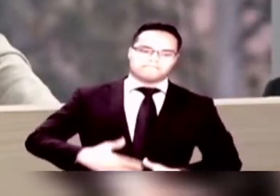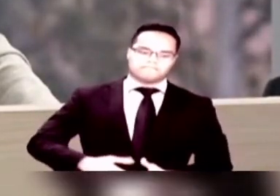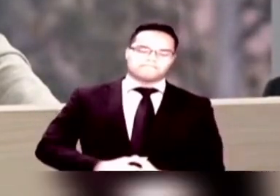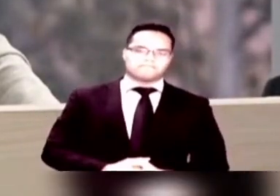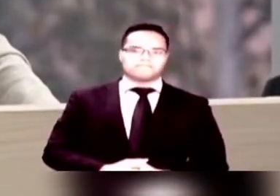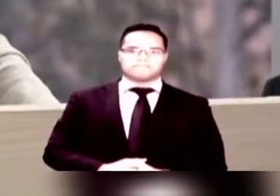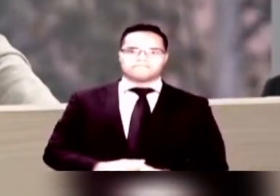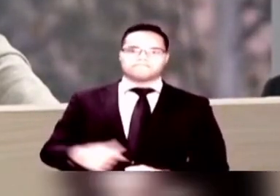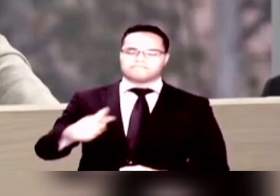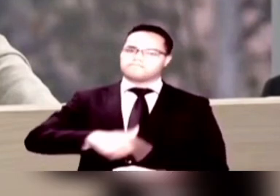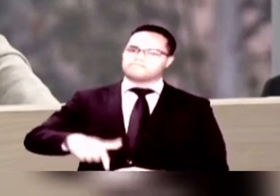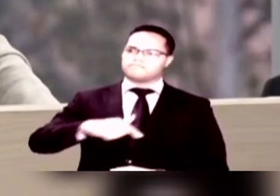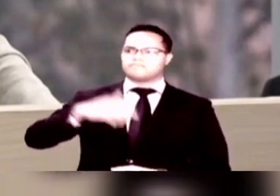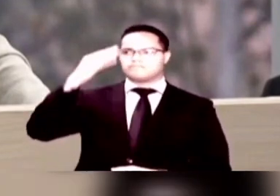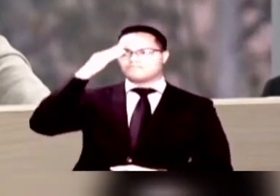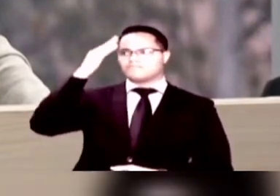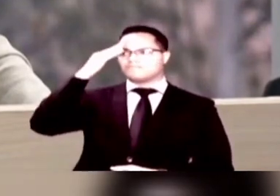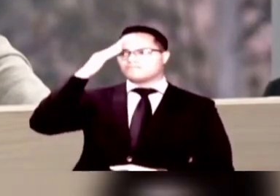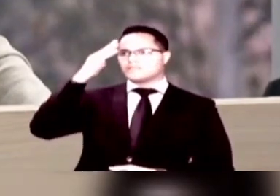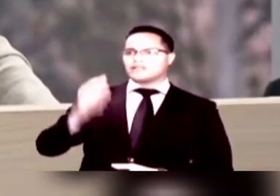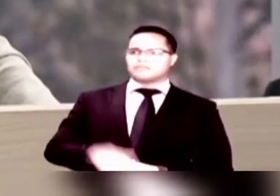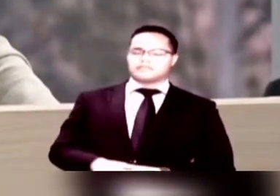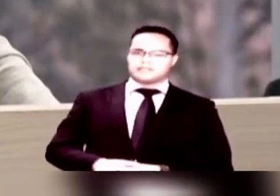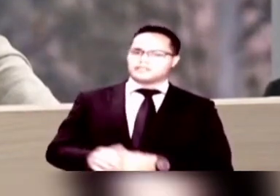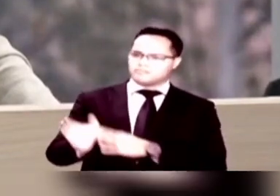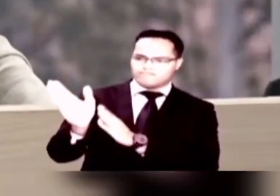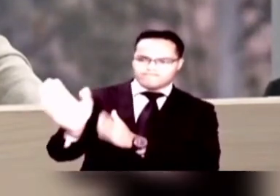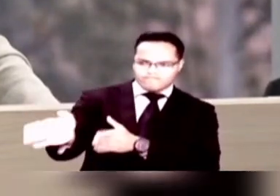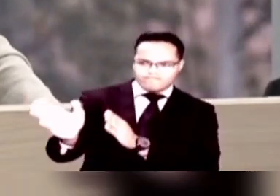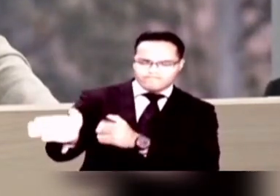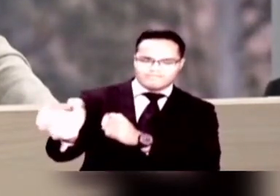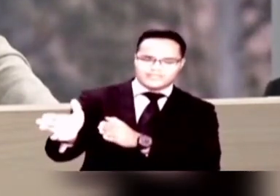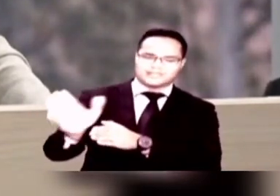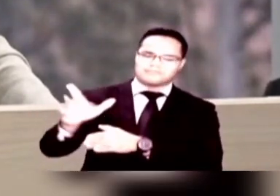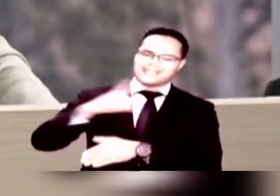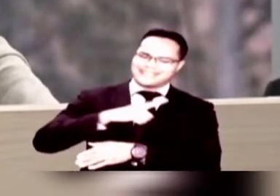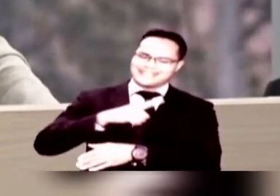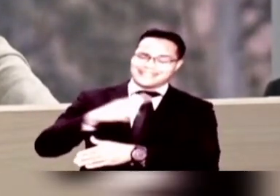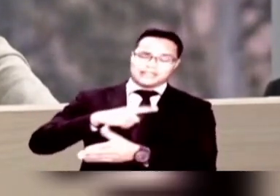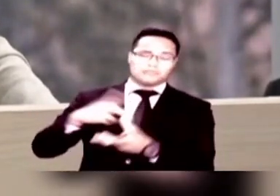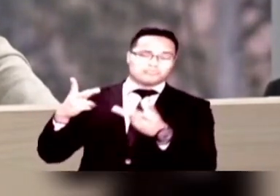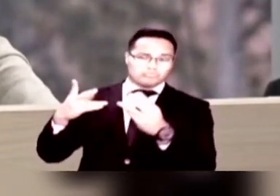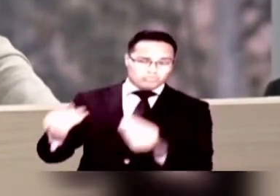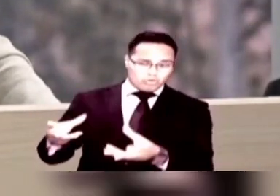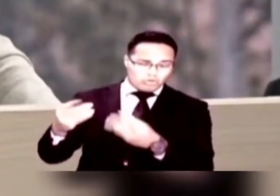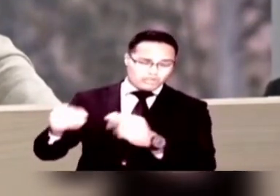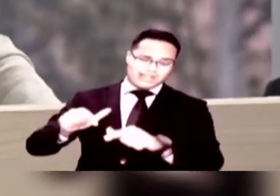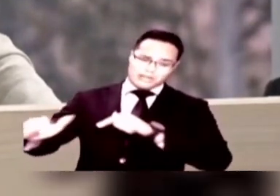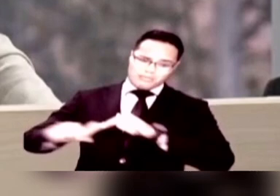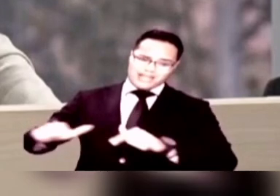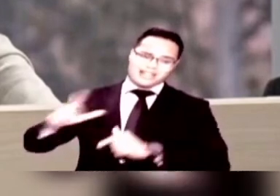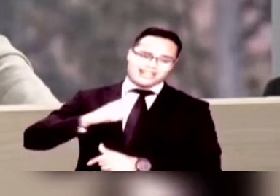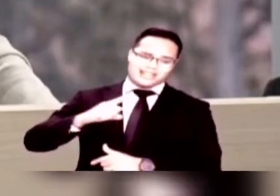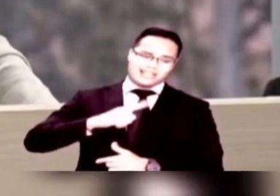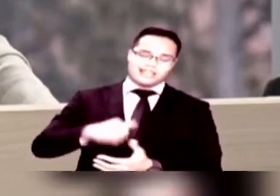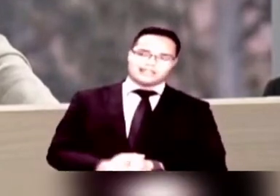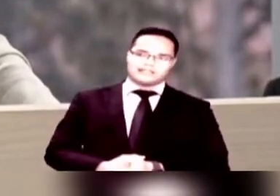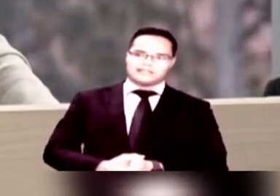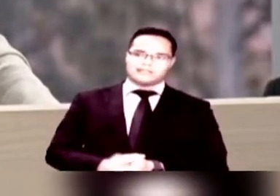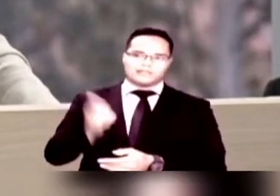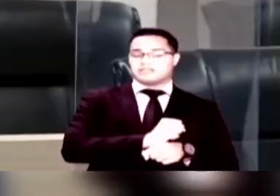está no caminho mas muito a se fazer ainda por todo esse público